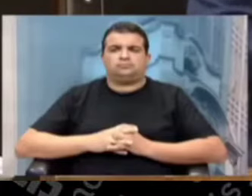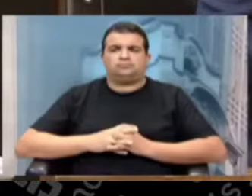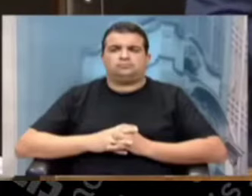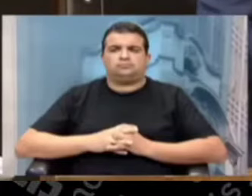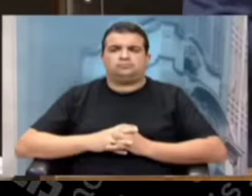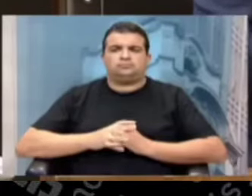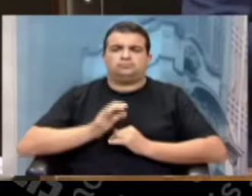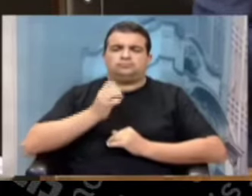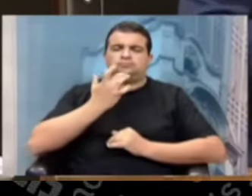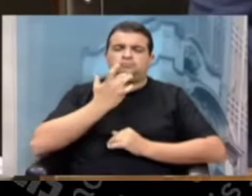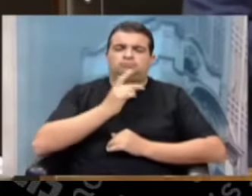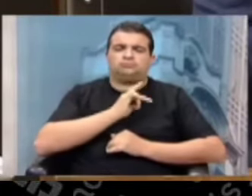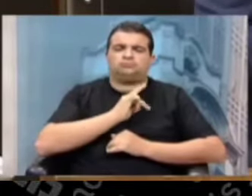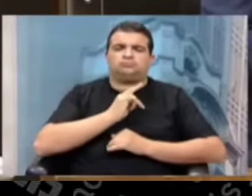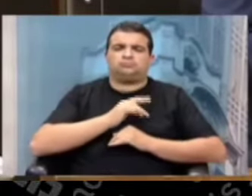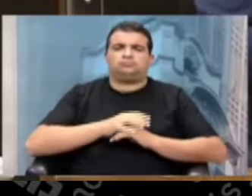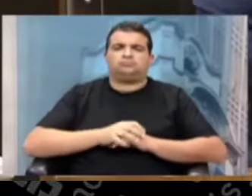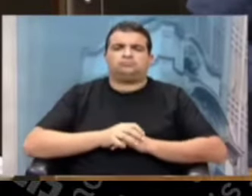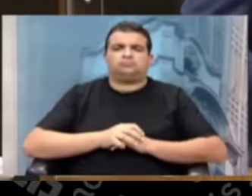Boa tarde, presidente.